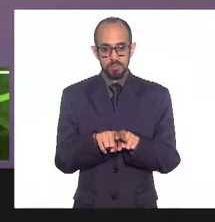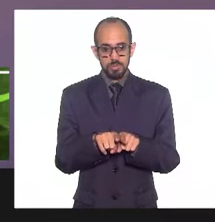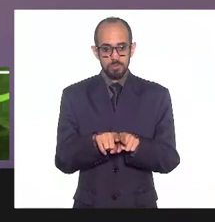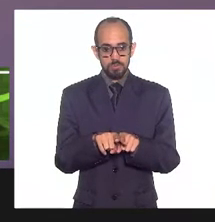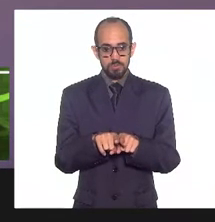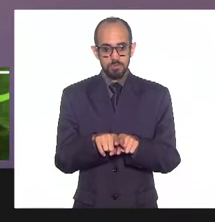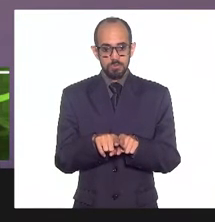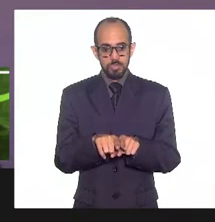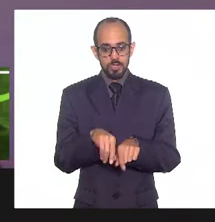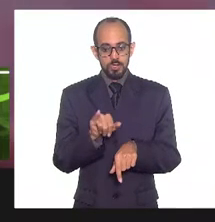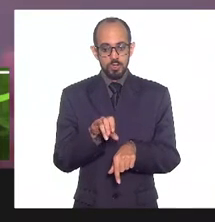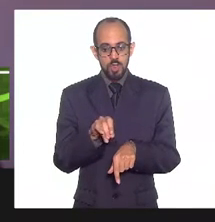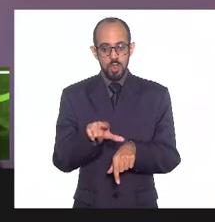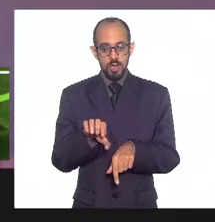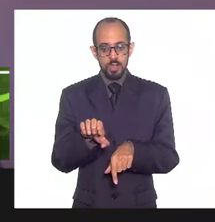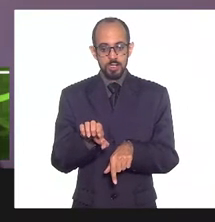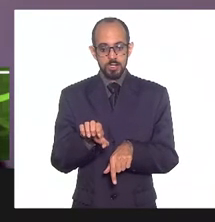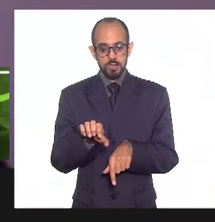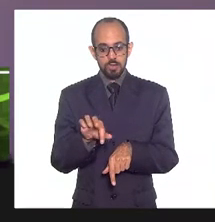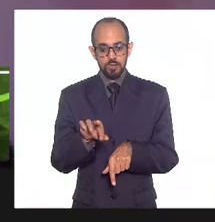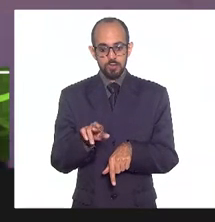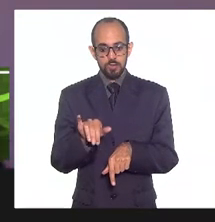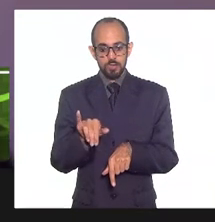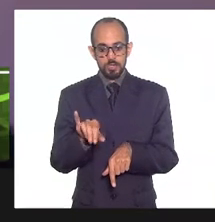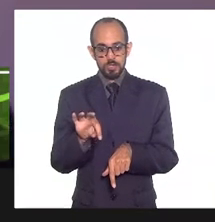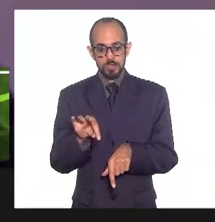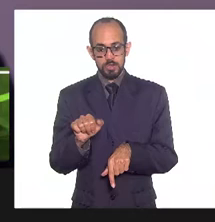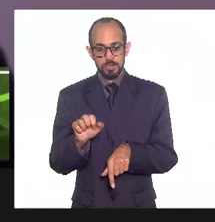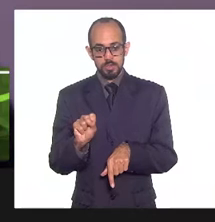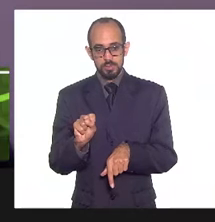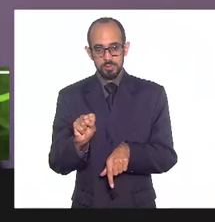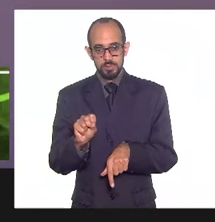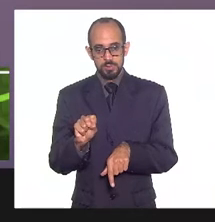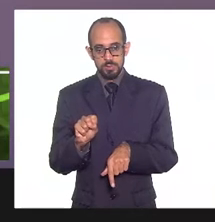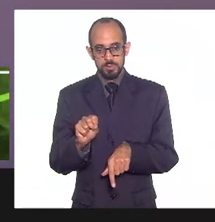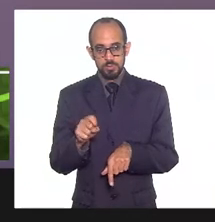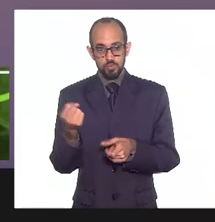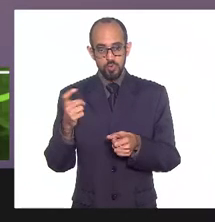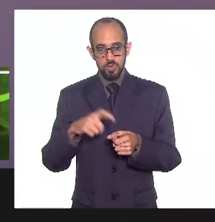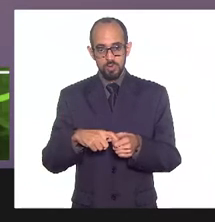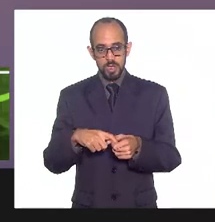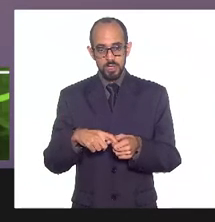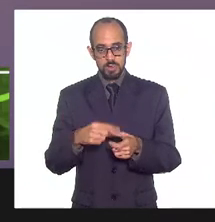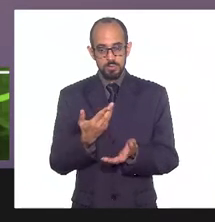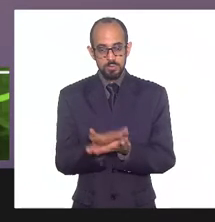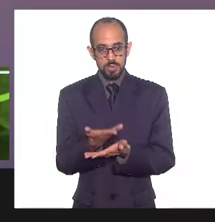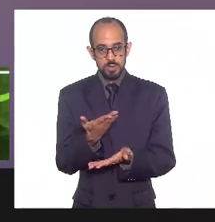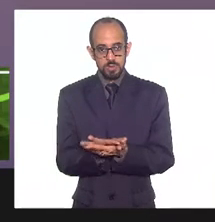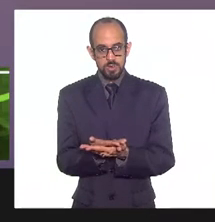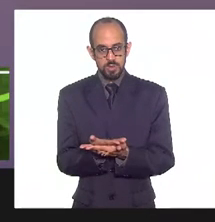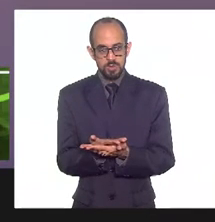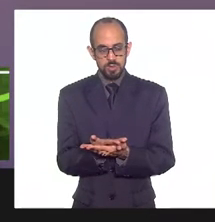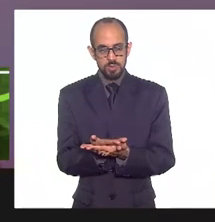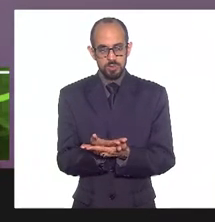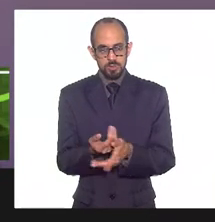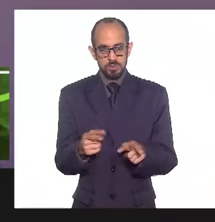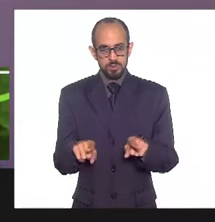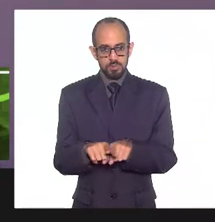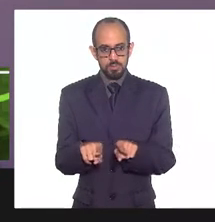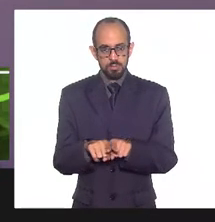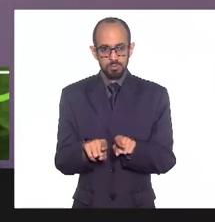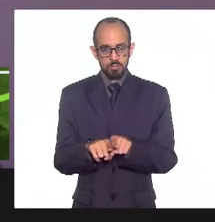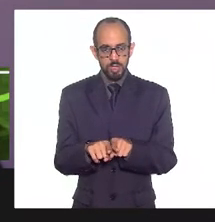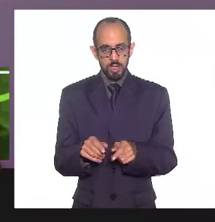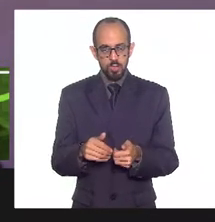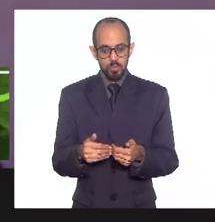Ioli de Freitas e muitos outros voltassem para as salas de aula e a partir daí